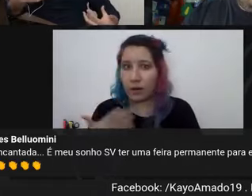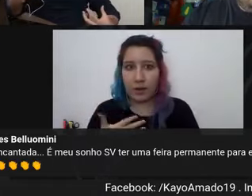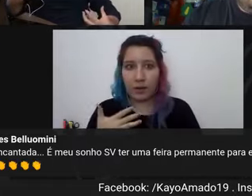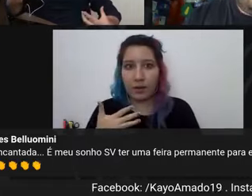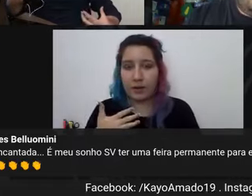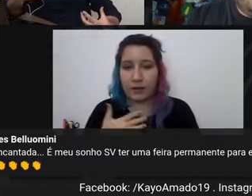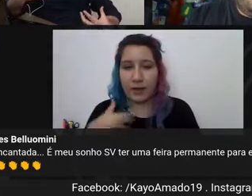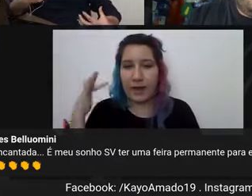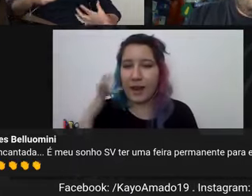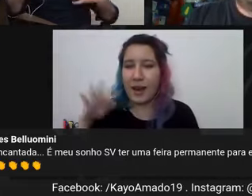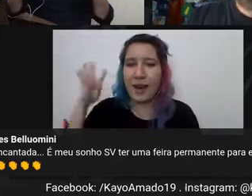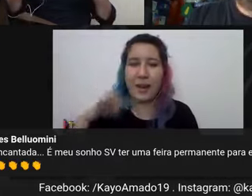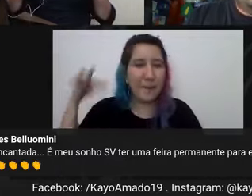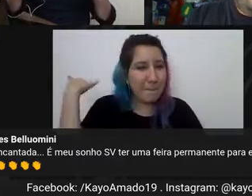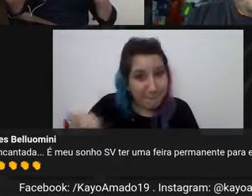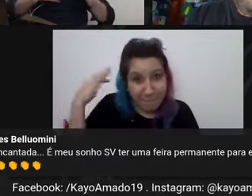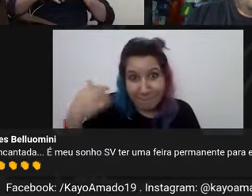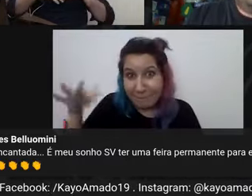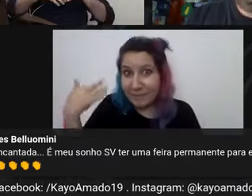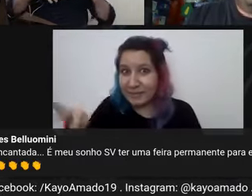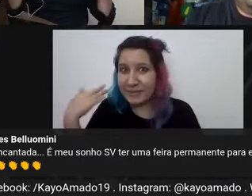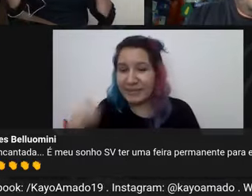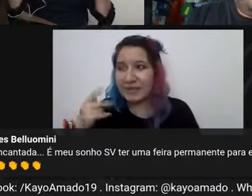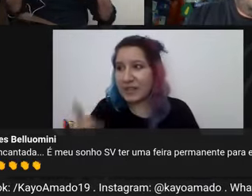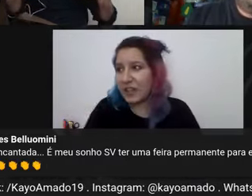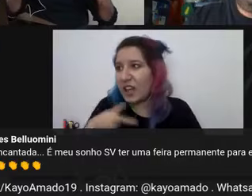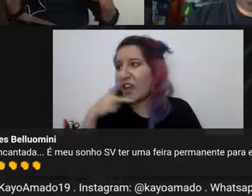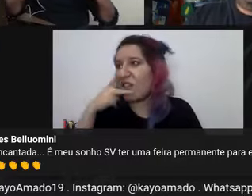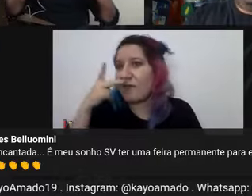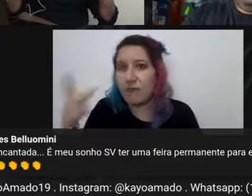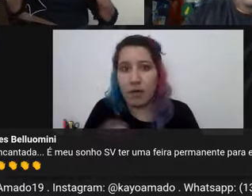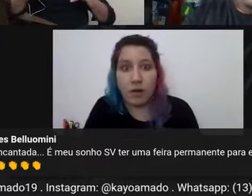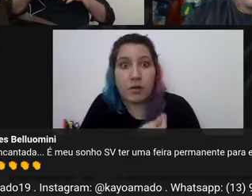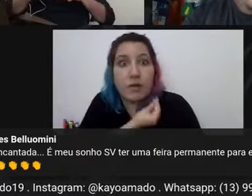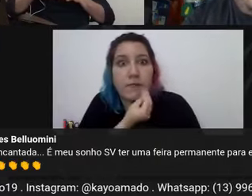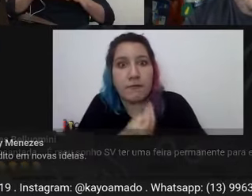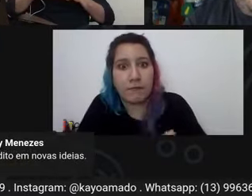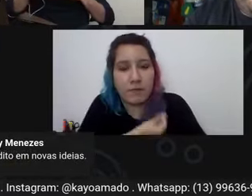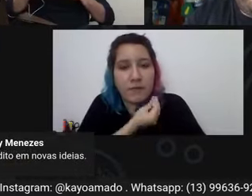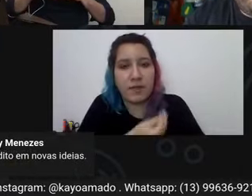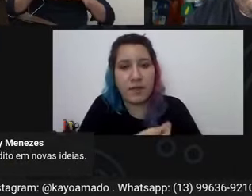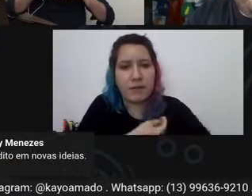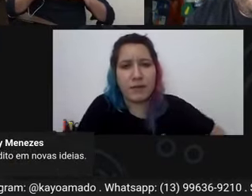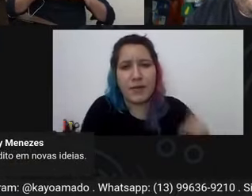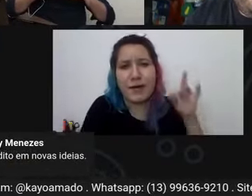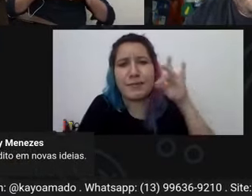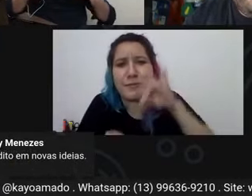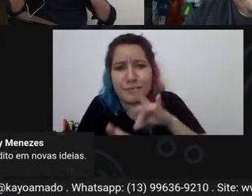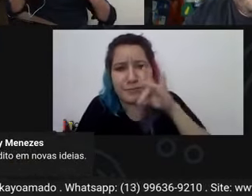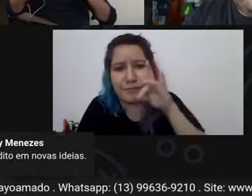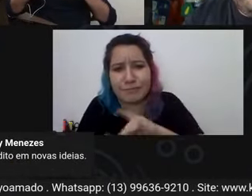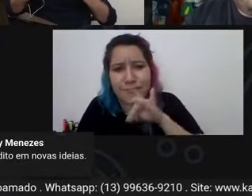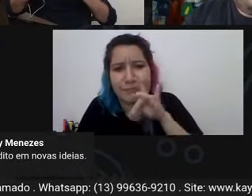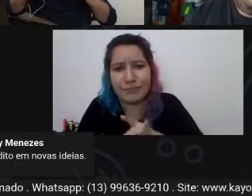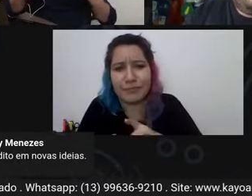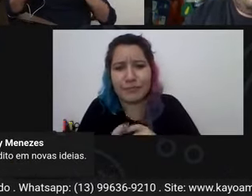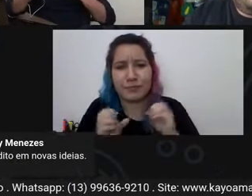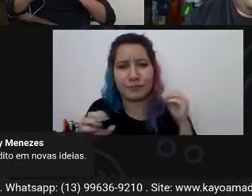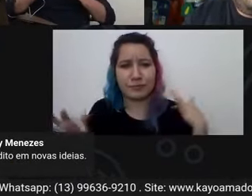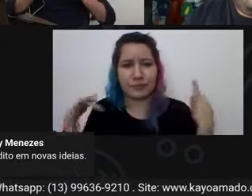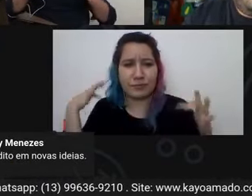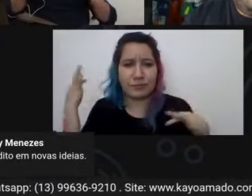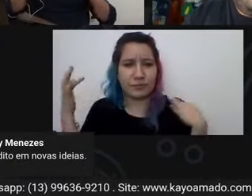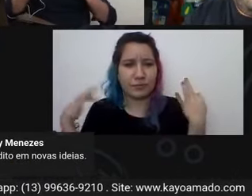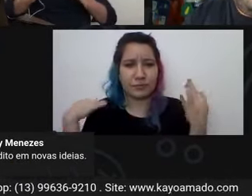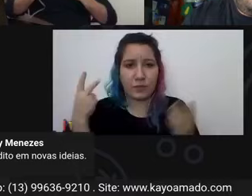legal demais ver quem fala com propriedade, quem vive ali a realidade do turismo, quem buscou